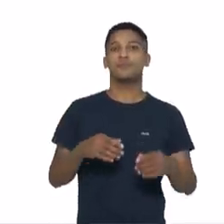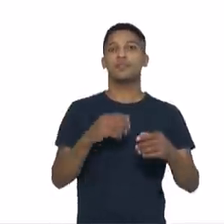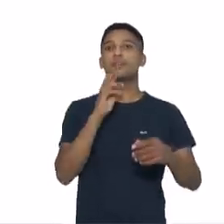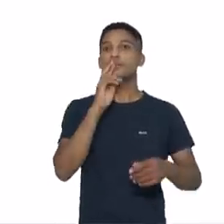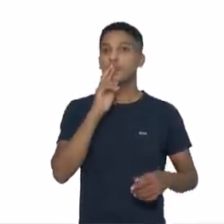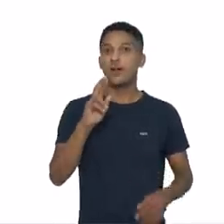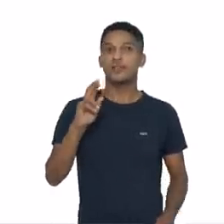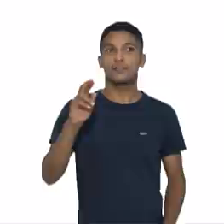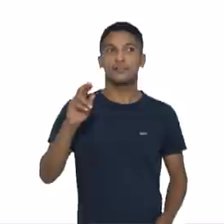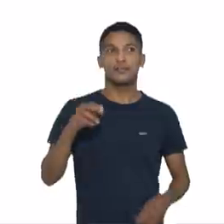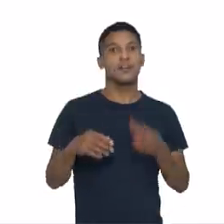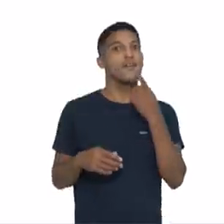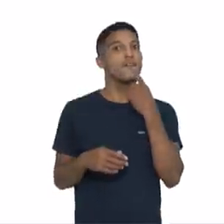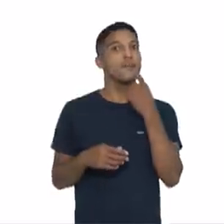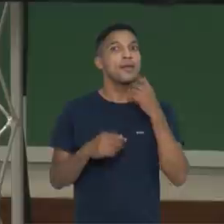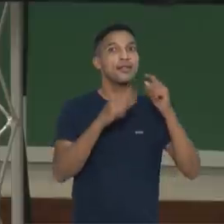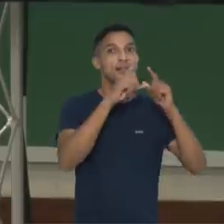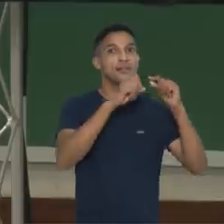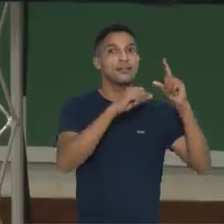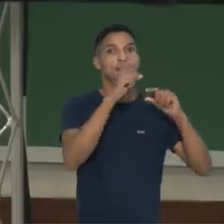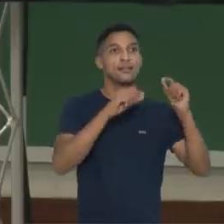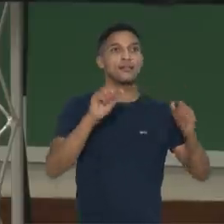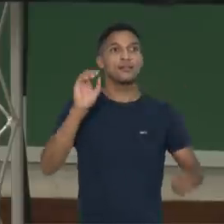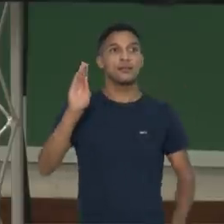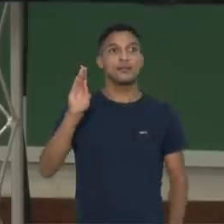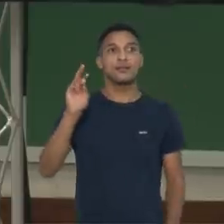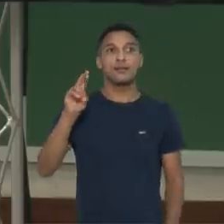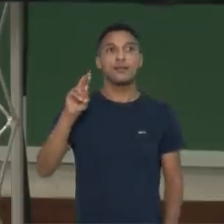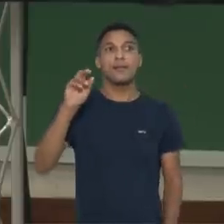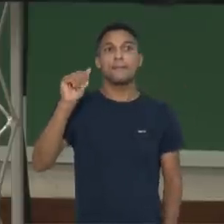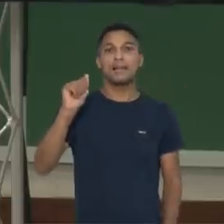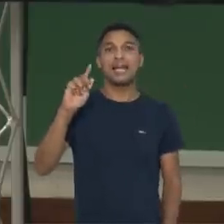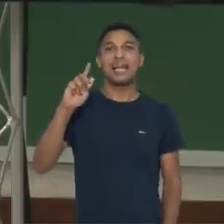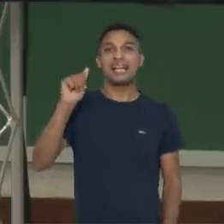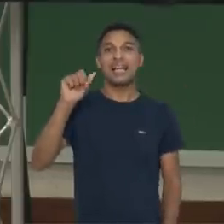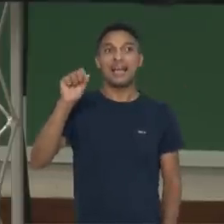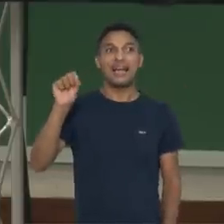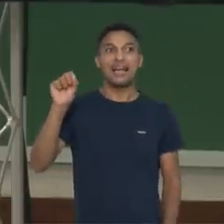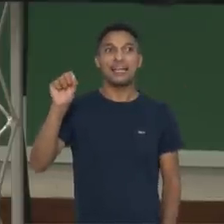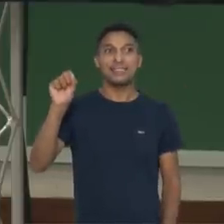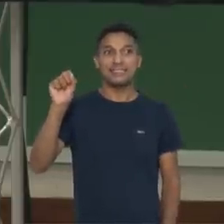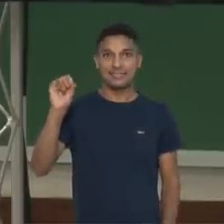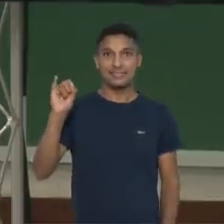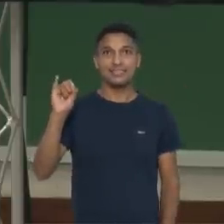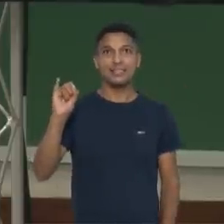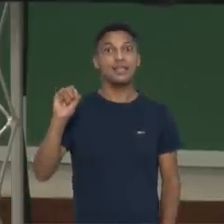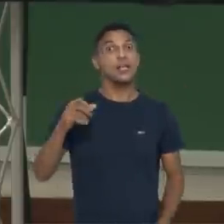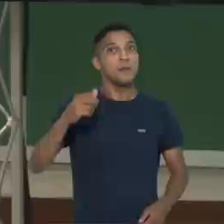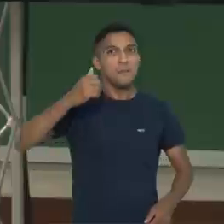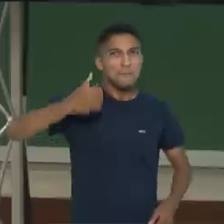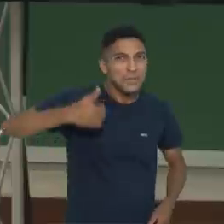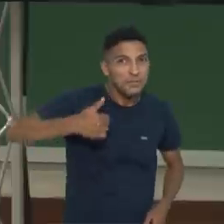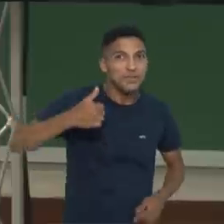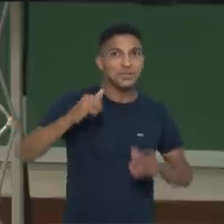Bragazzi. Esse foi o primeiro circo com lona, né, e picadeiro erguido no Brasil.